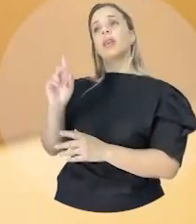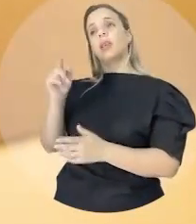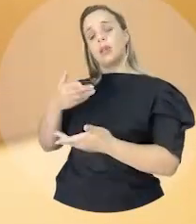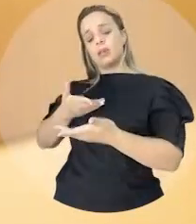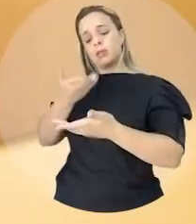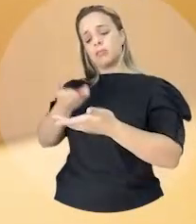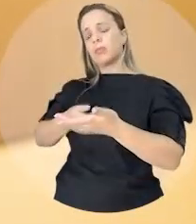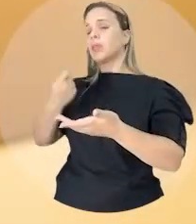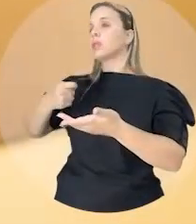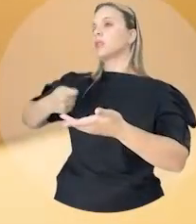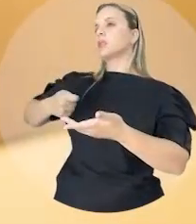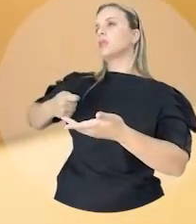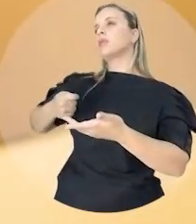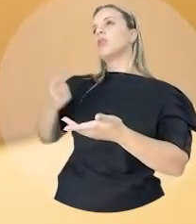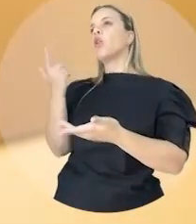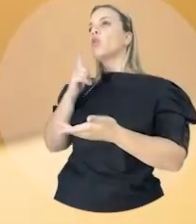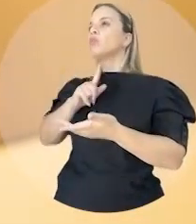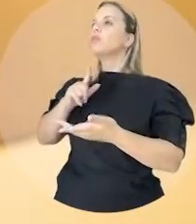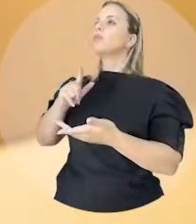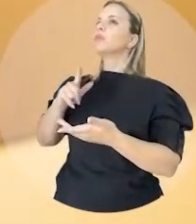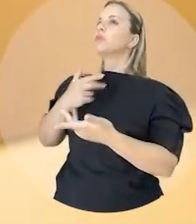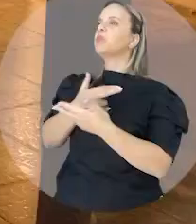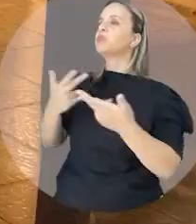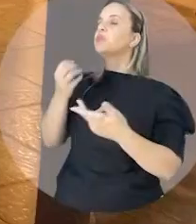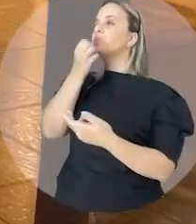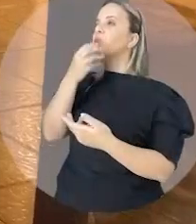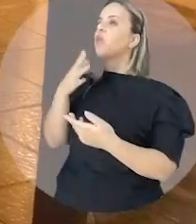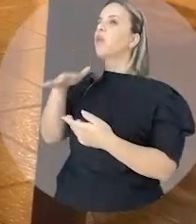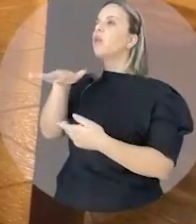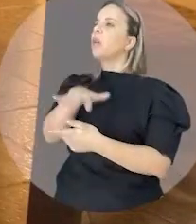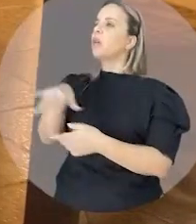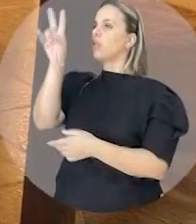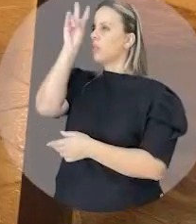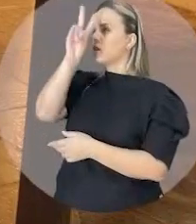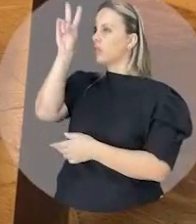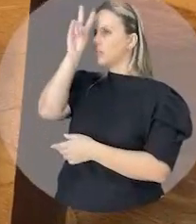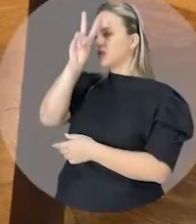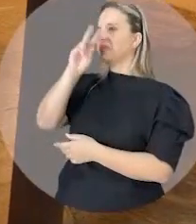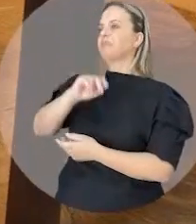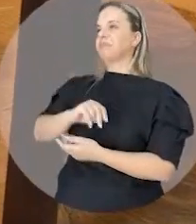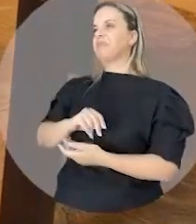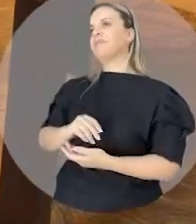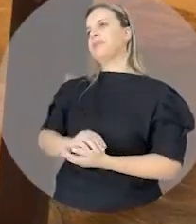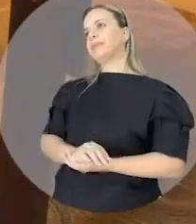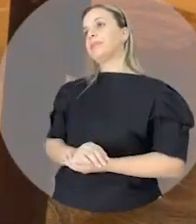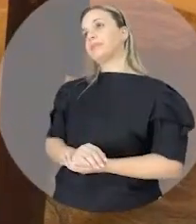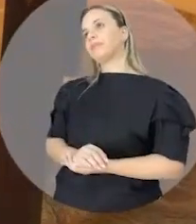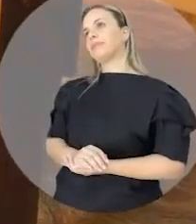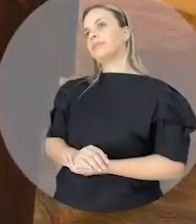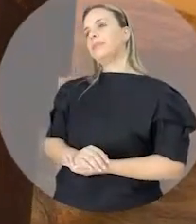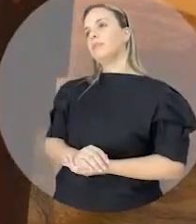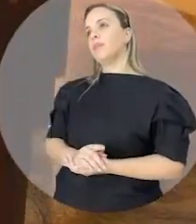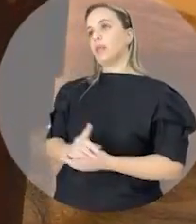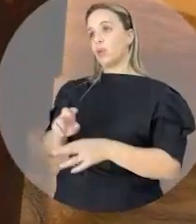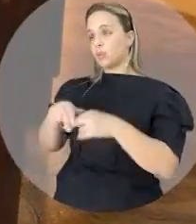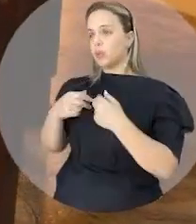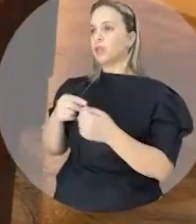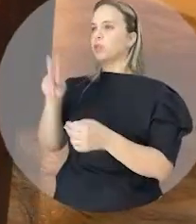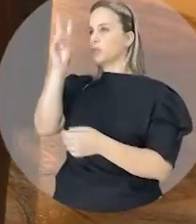funcione também para ele nessa dimensão catártica. Eu acho que a